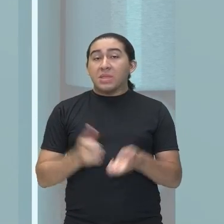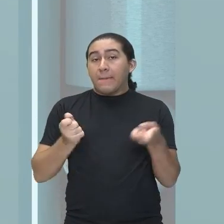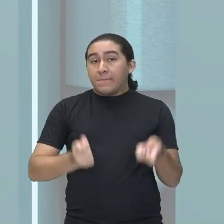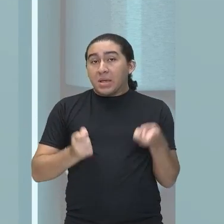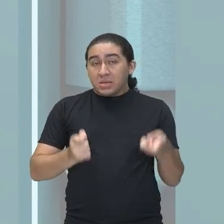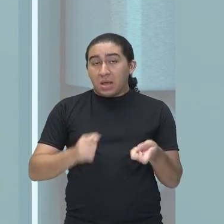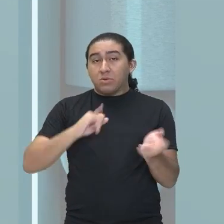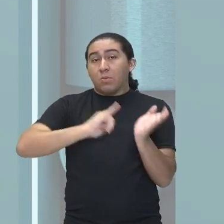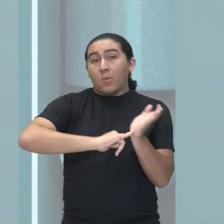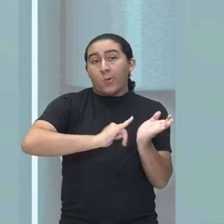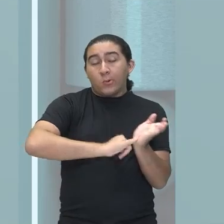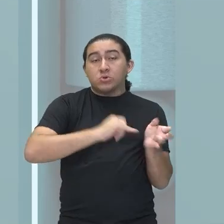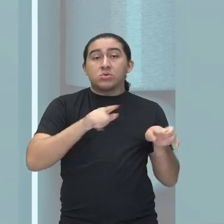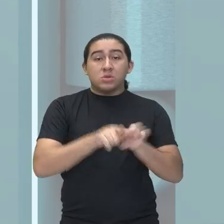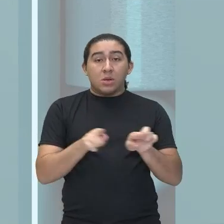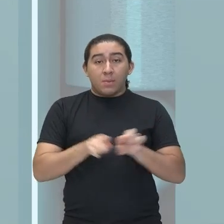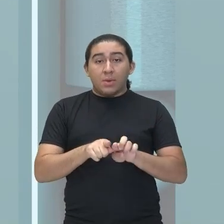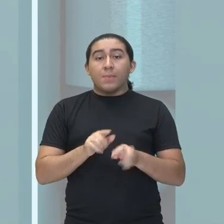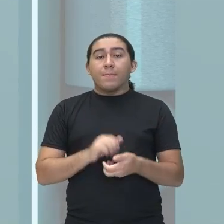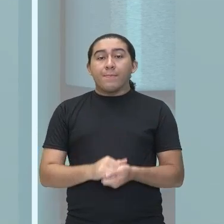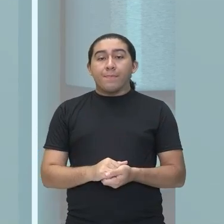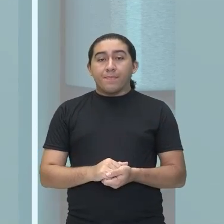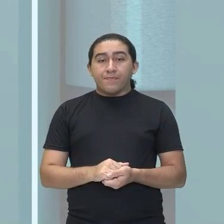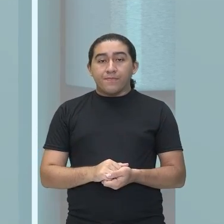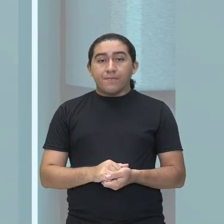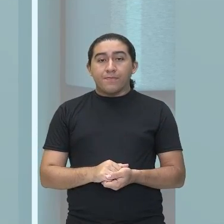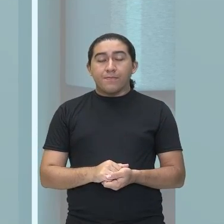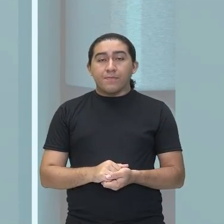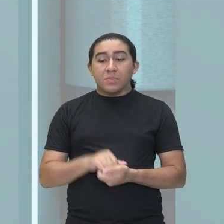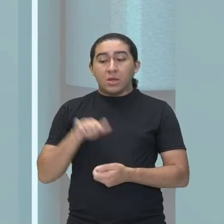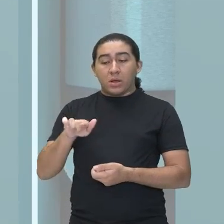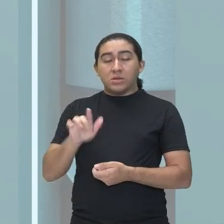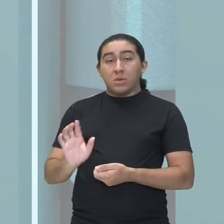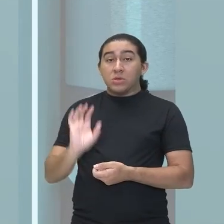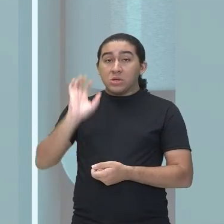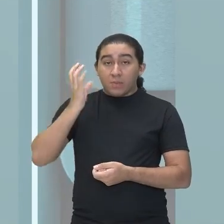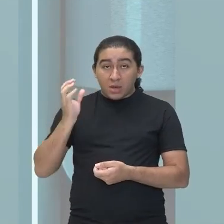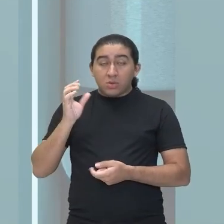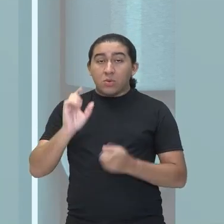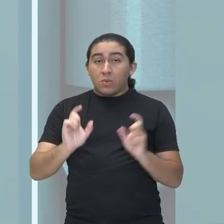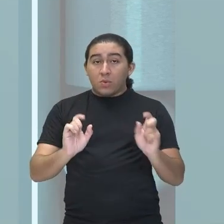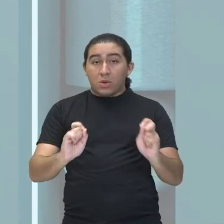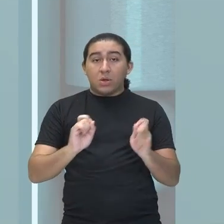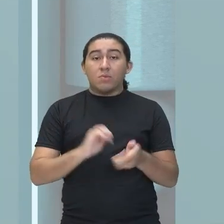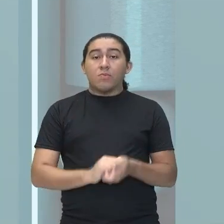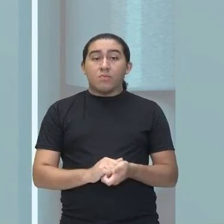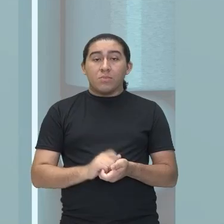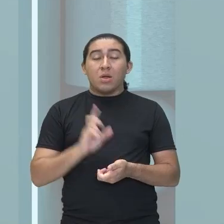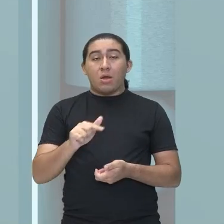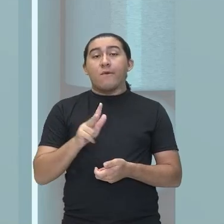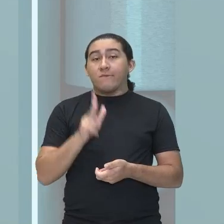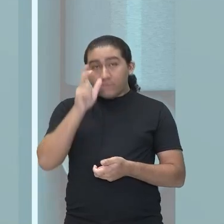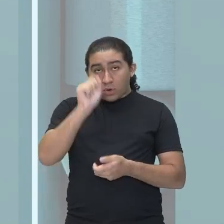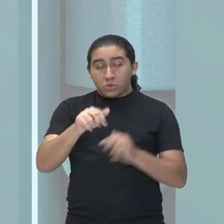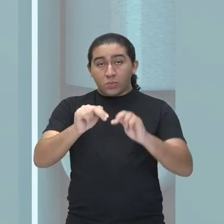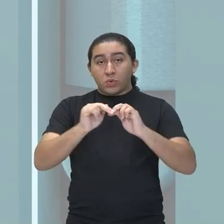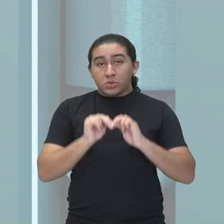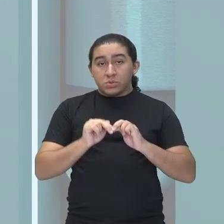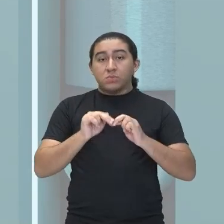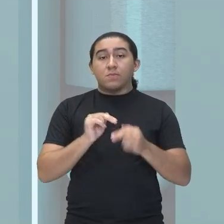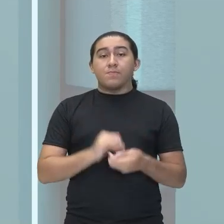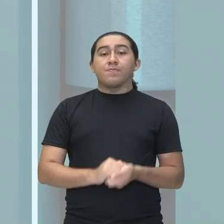imposto, era pesada essa lei, então a Inconfidência Mineira se tornou forte justamente por isso.